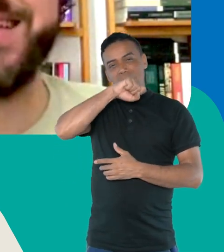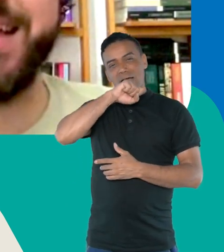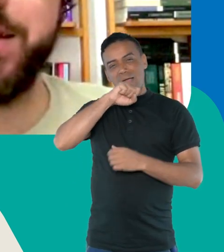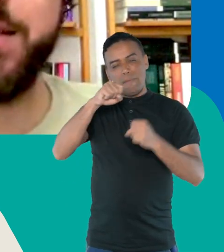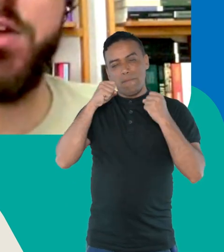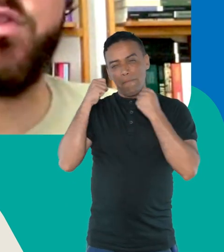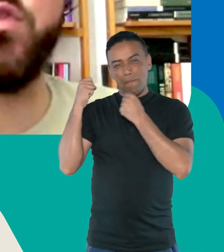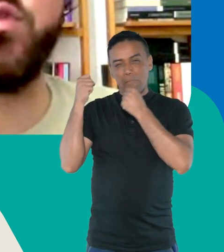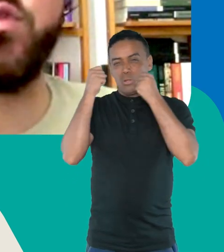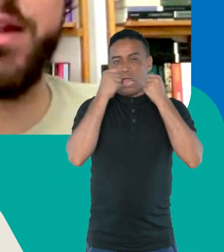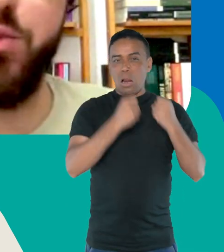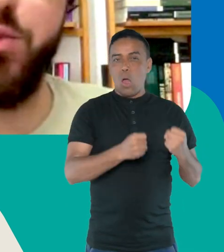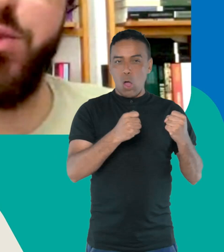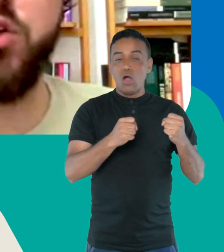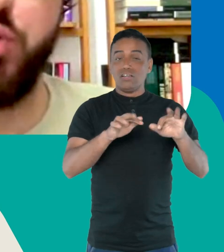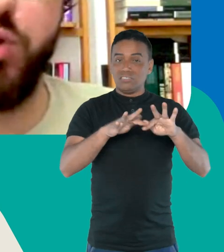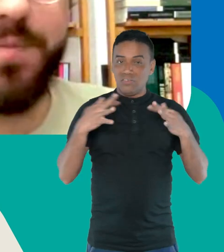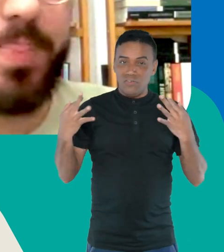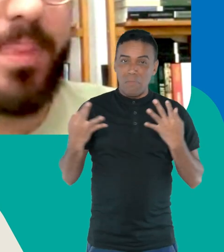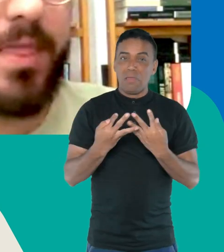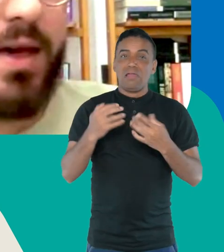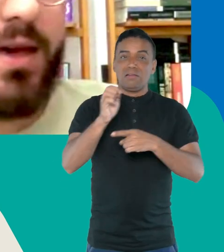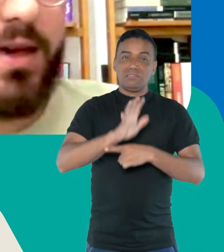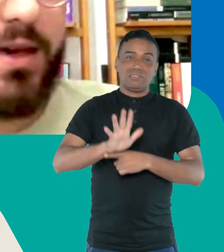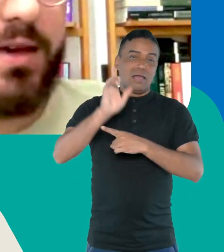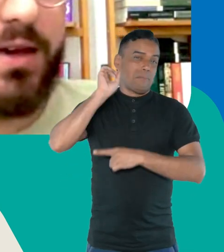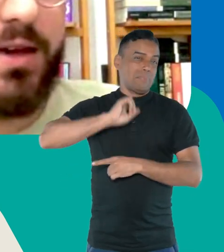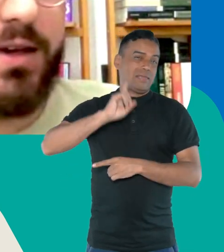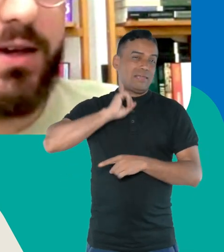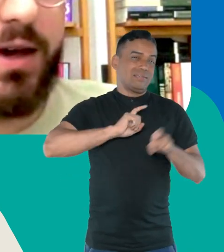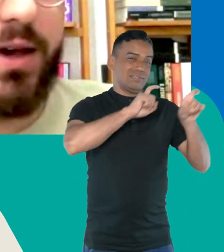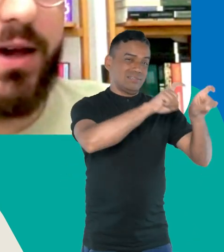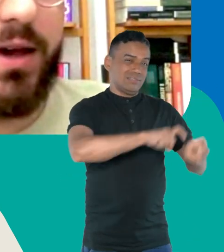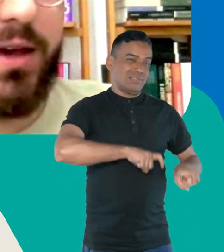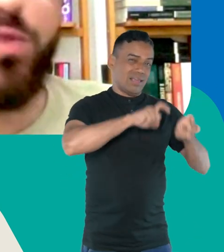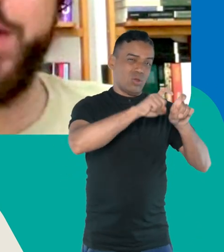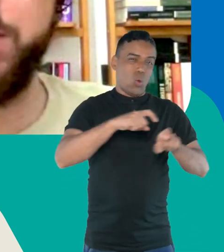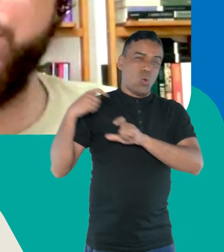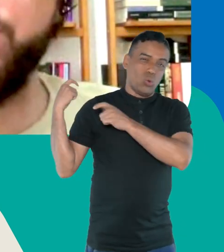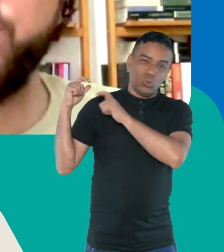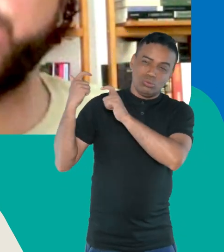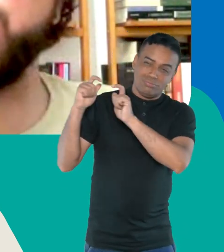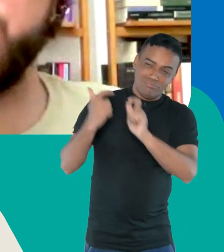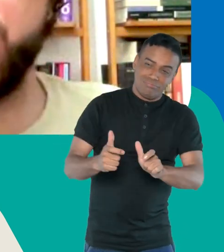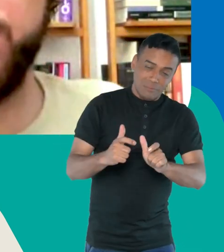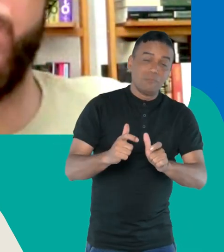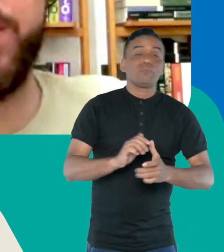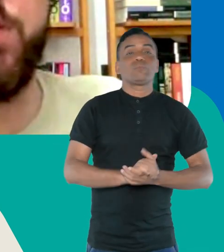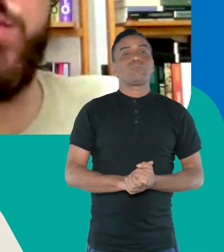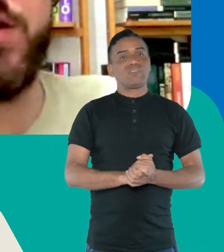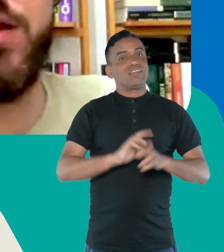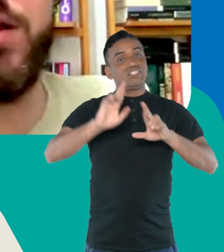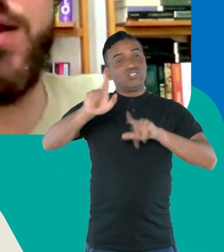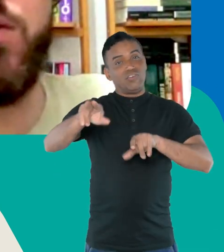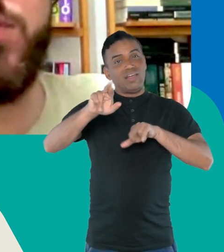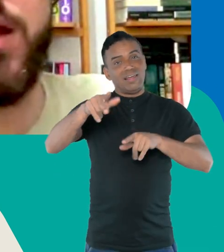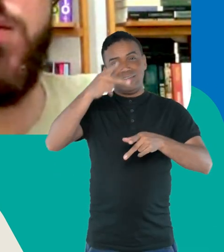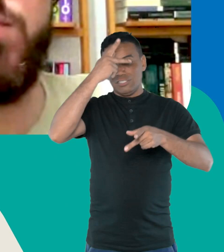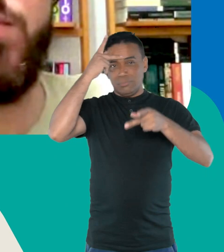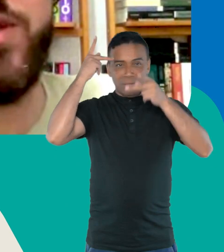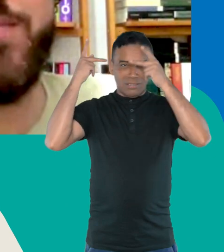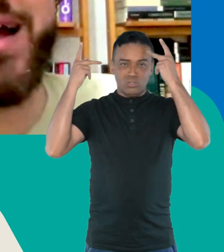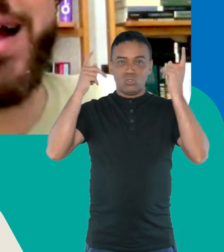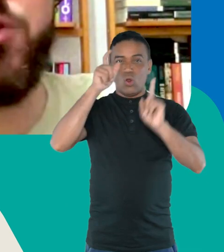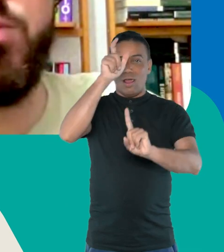família mineira tradicional do interior, e que, diferente de muitos outros personagens, ela